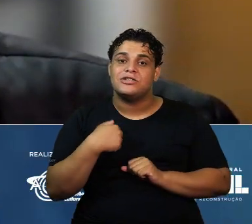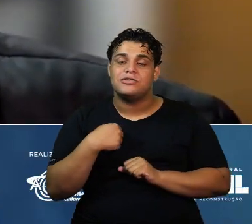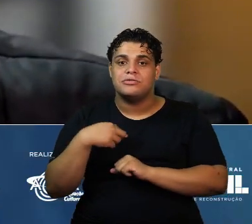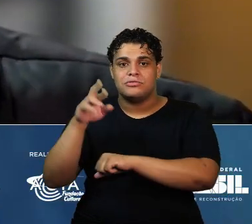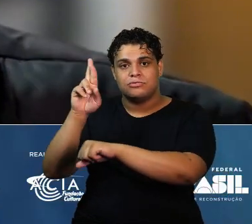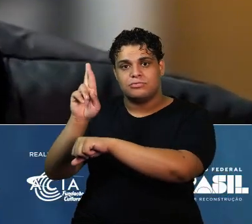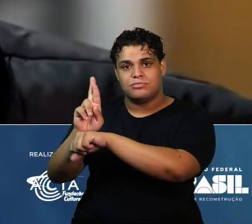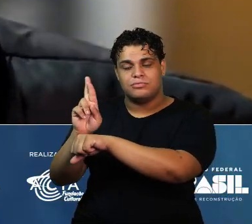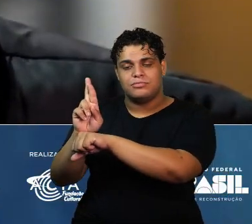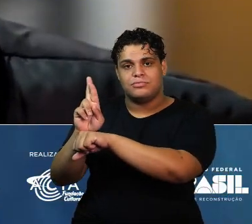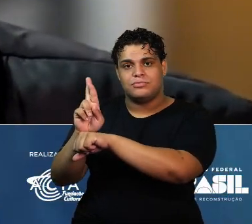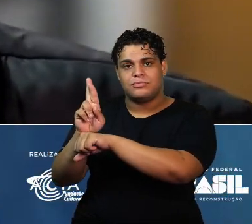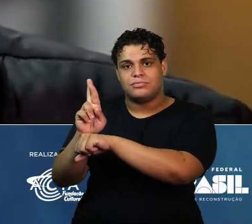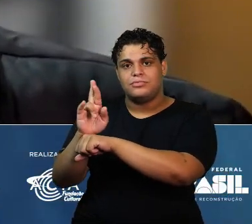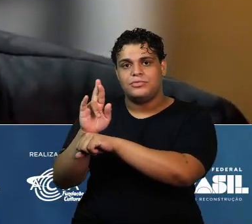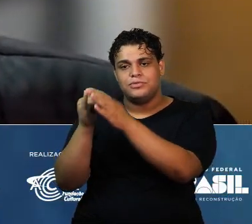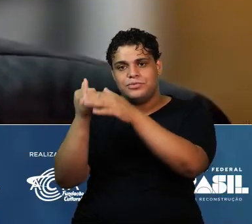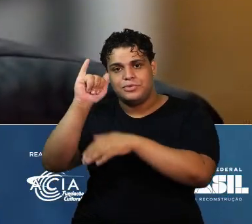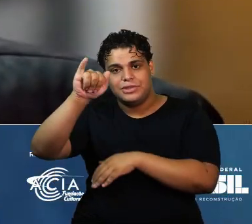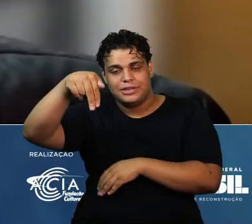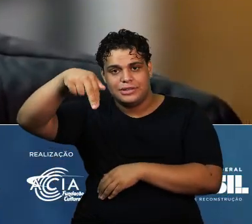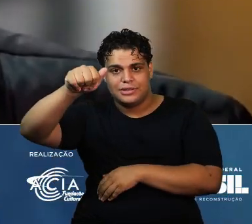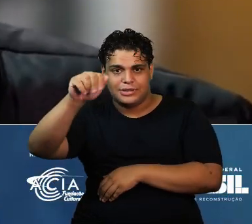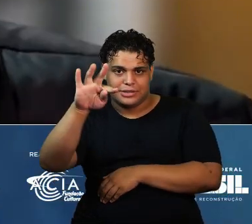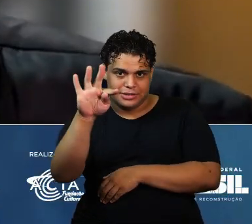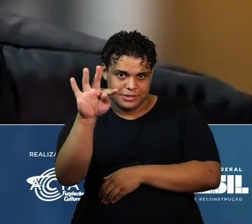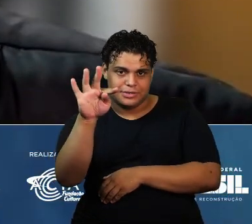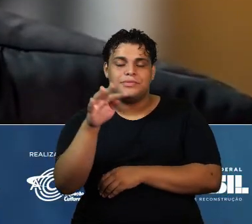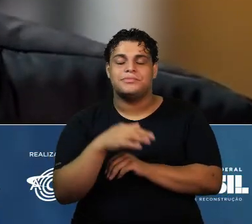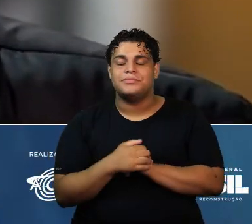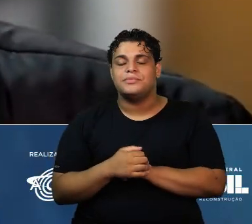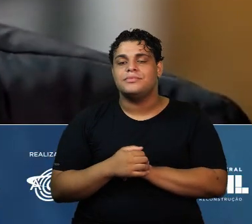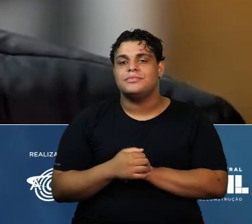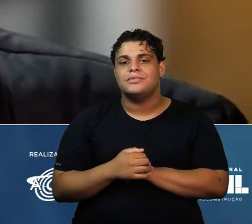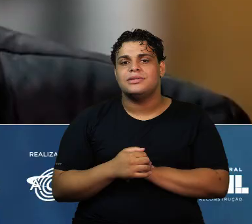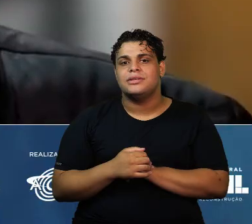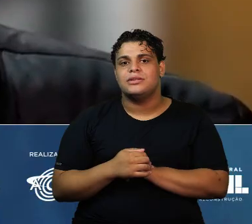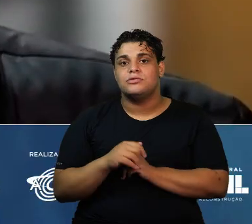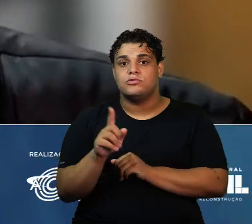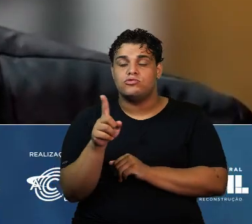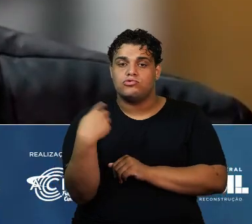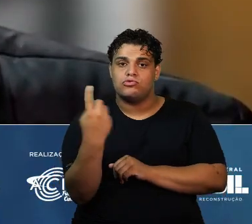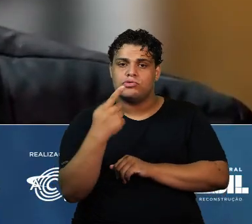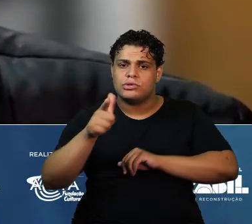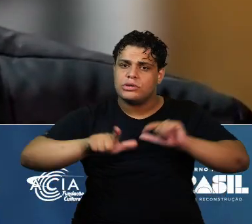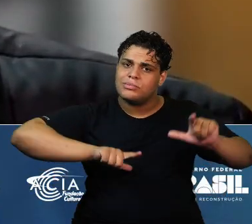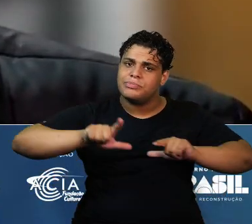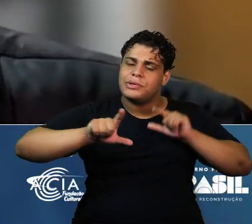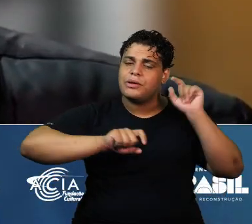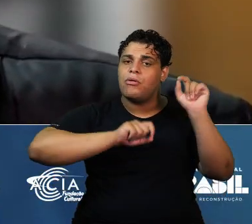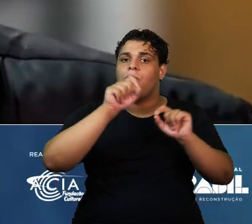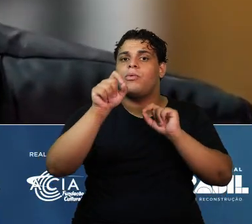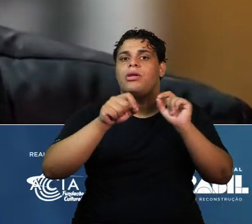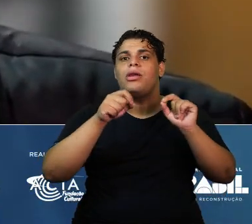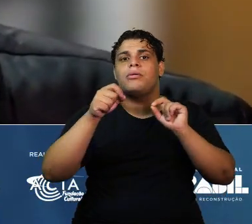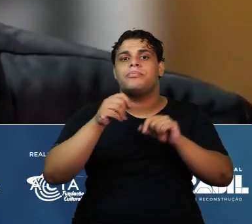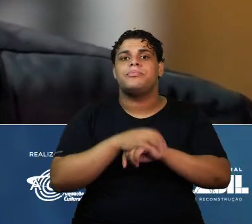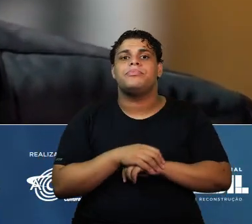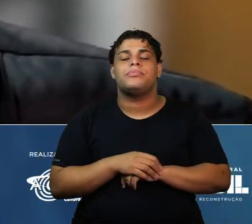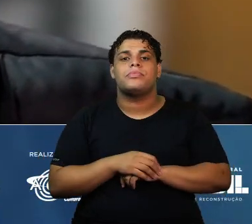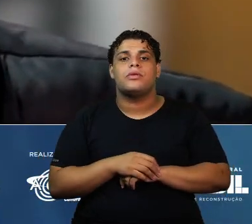executivo do INAT, que é o Instituto de Natação Infantil, e uma das vertentes do nosso trabalho é